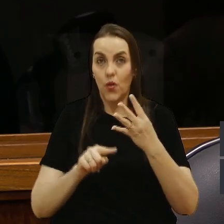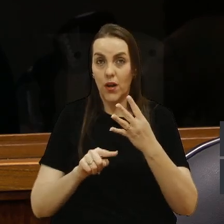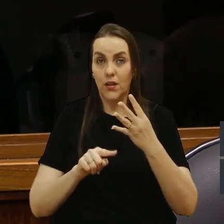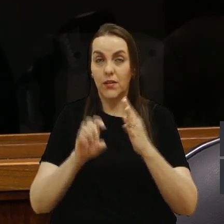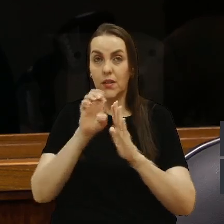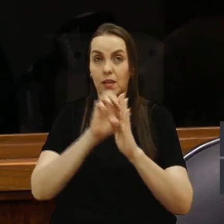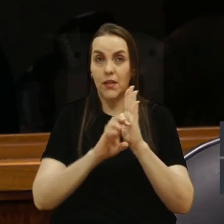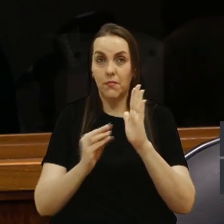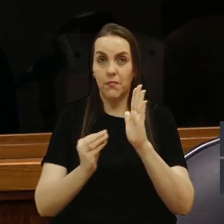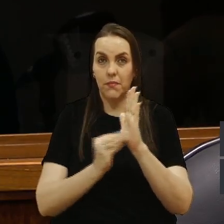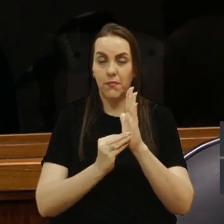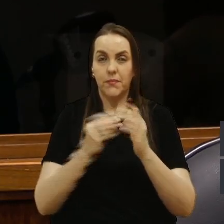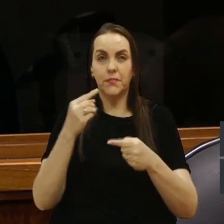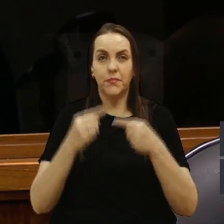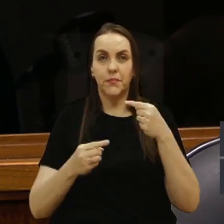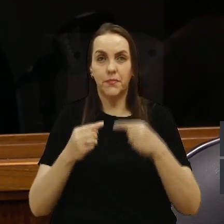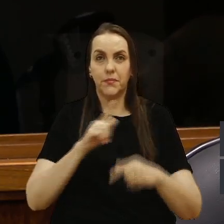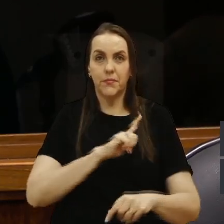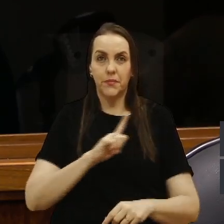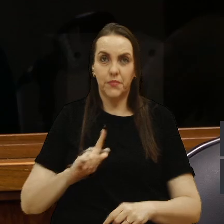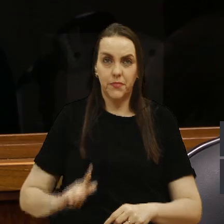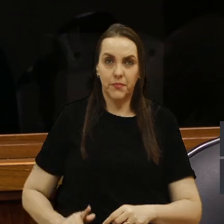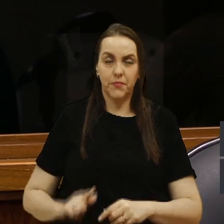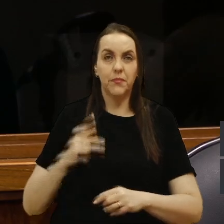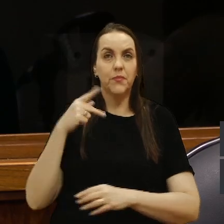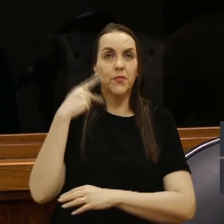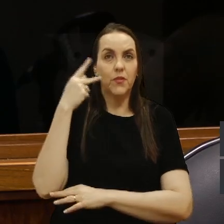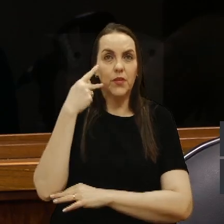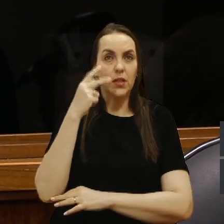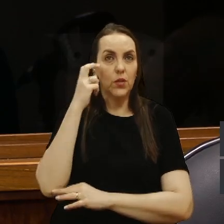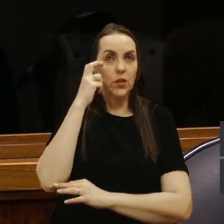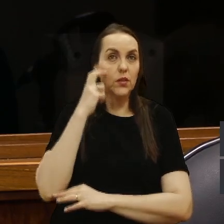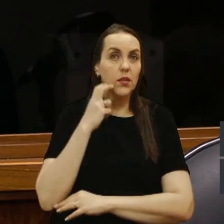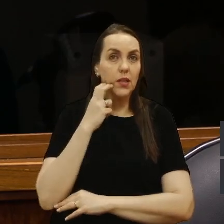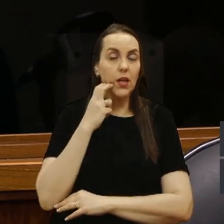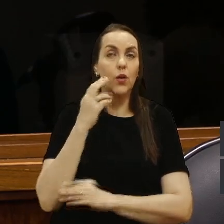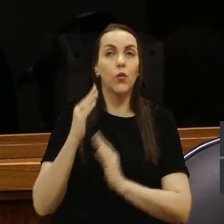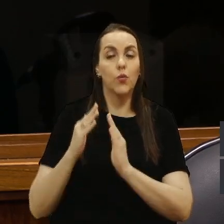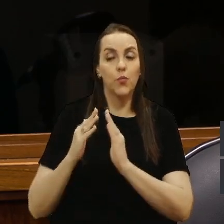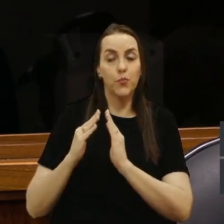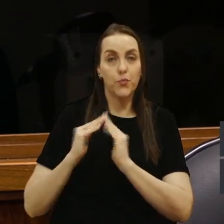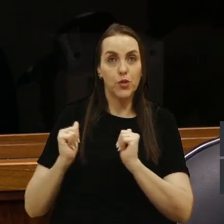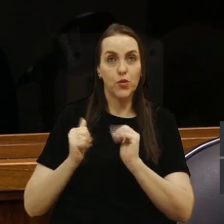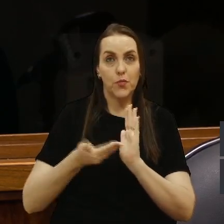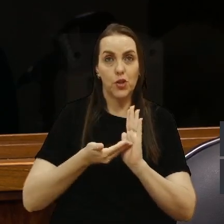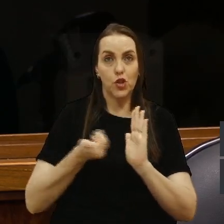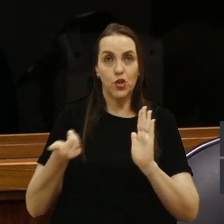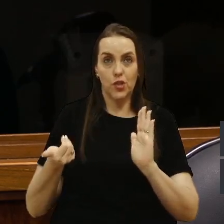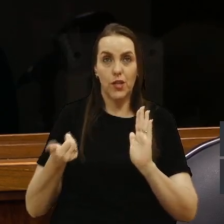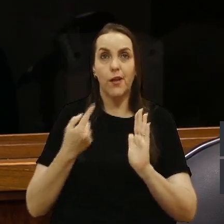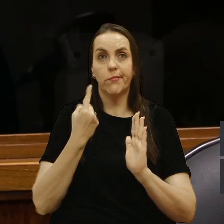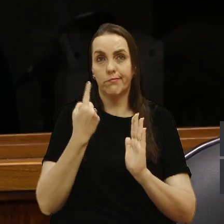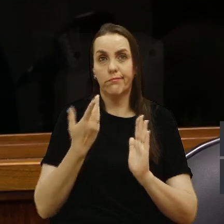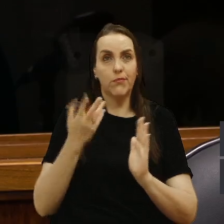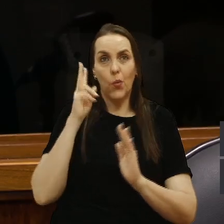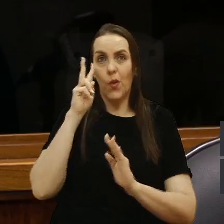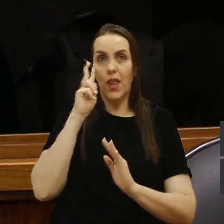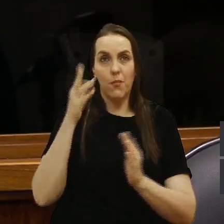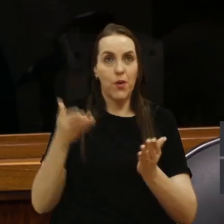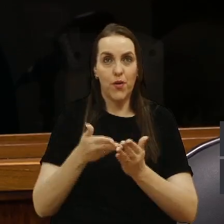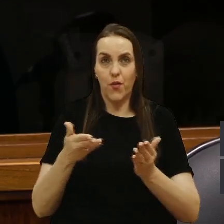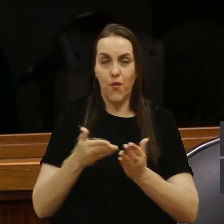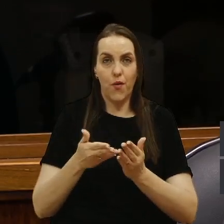discutidas com o governo, e o vereador Daniel Santos pediu para retirar uma, que agora não recordo qual era, e a gente